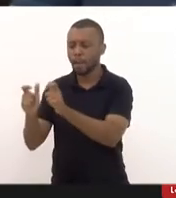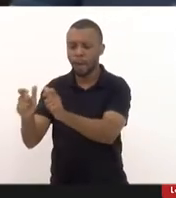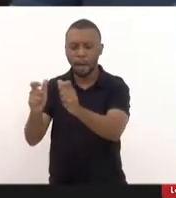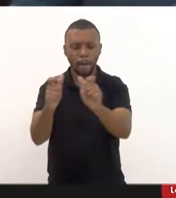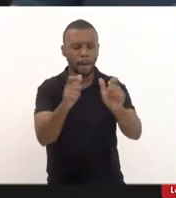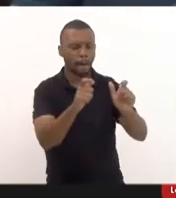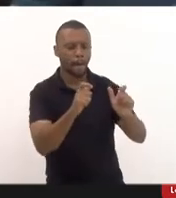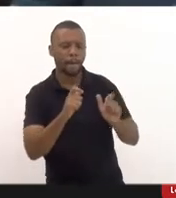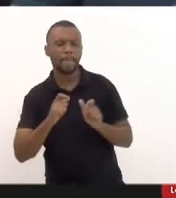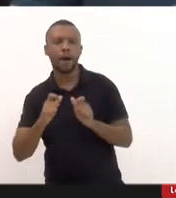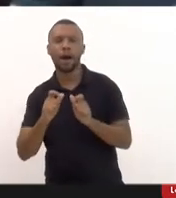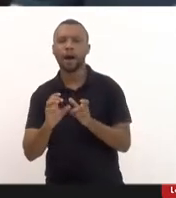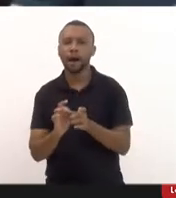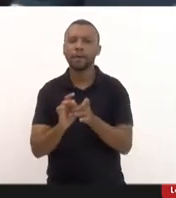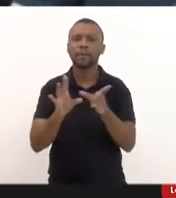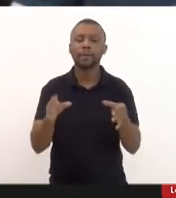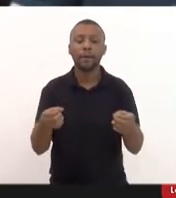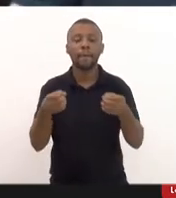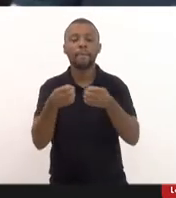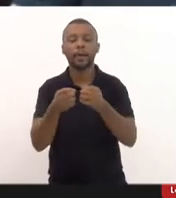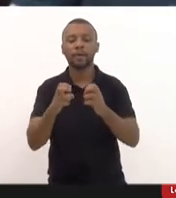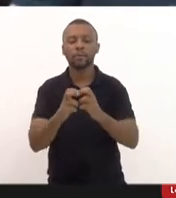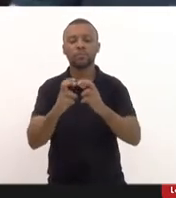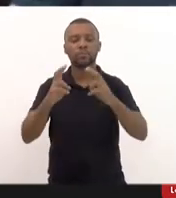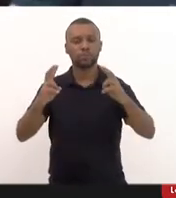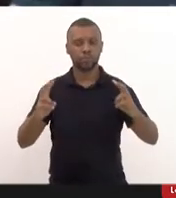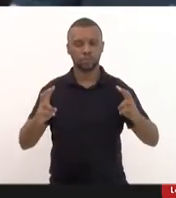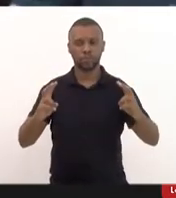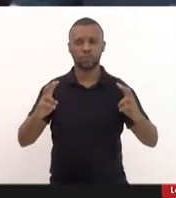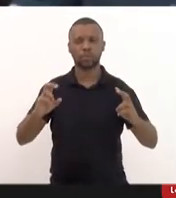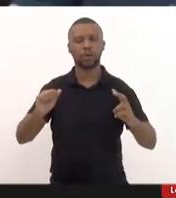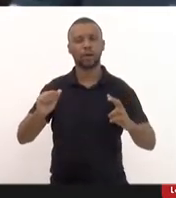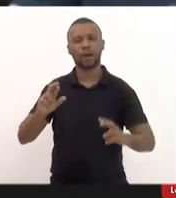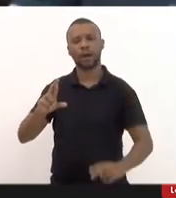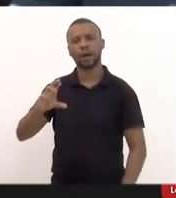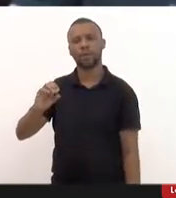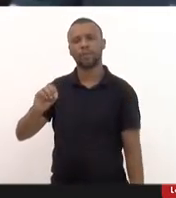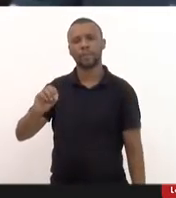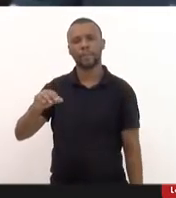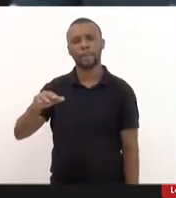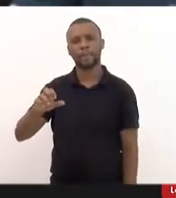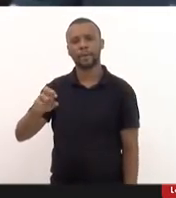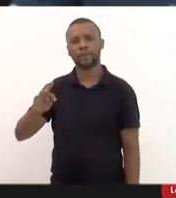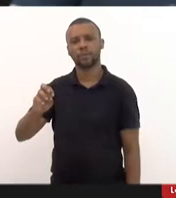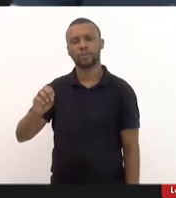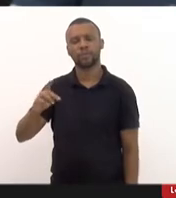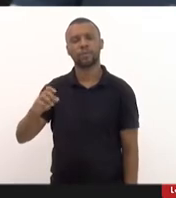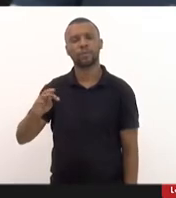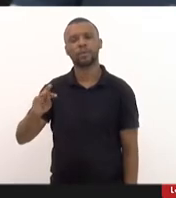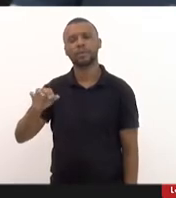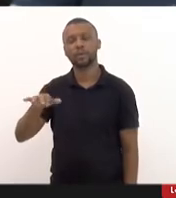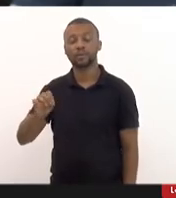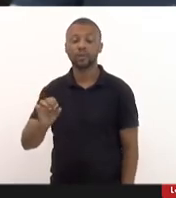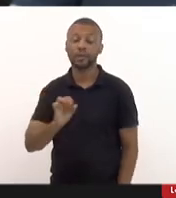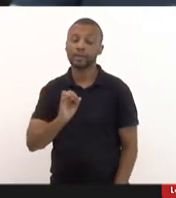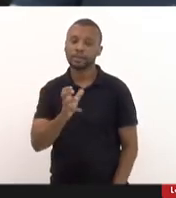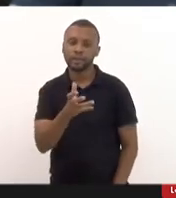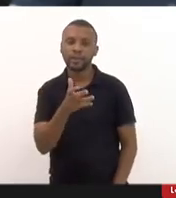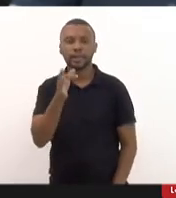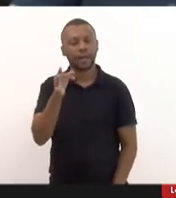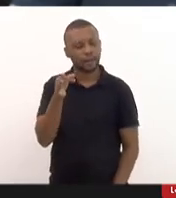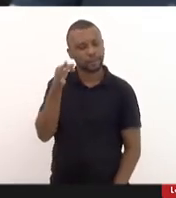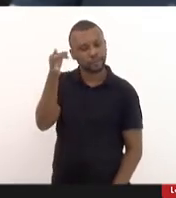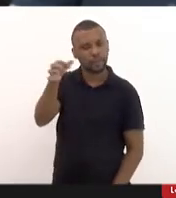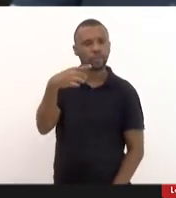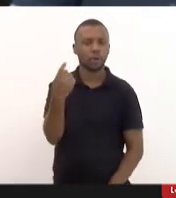disponíveis perto do arco metropolitano. E se o senhor precisar mais na frente, podemos passar para todos os